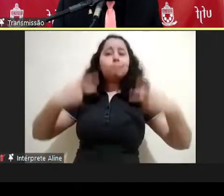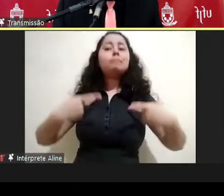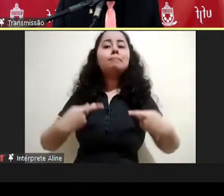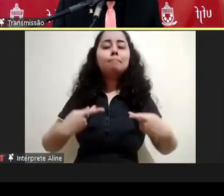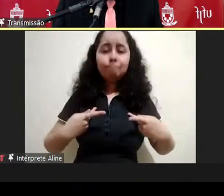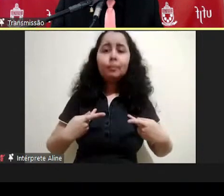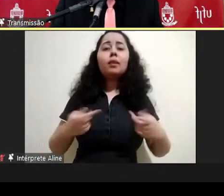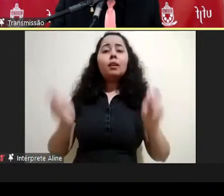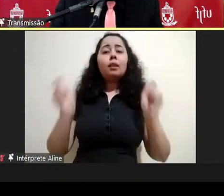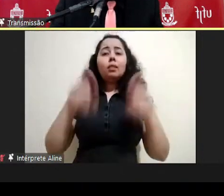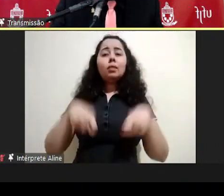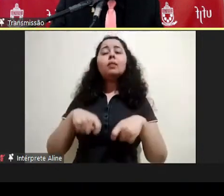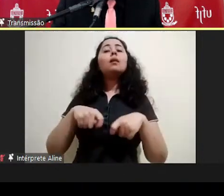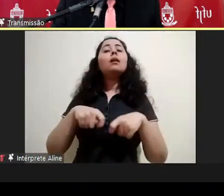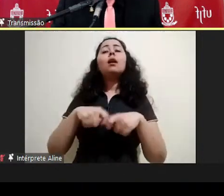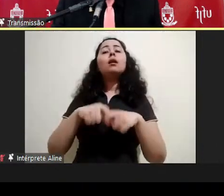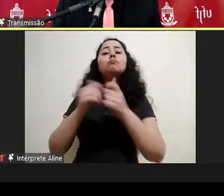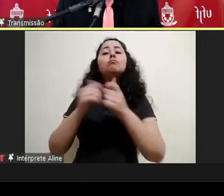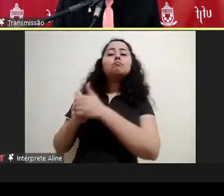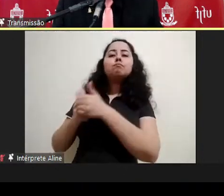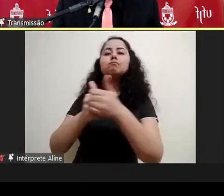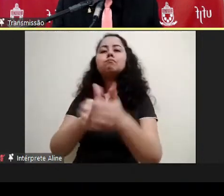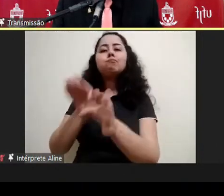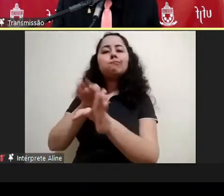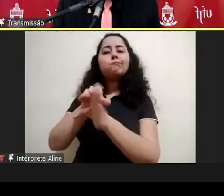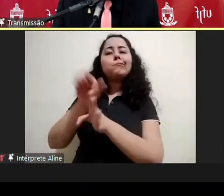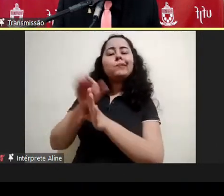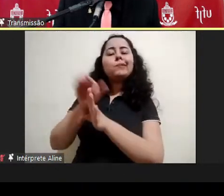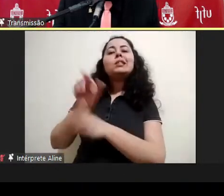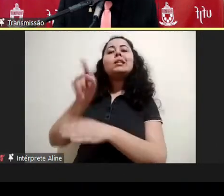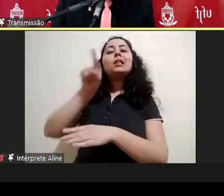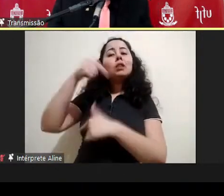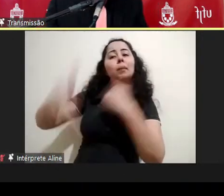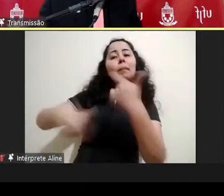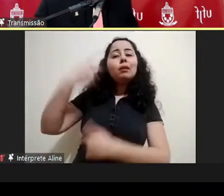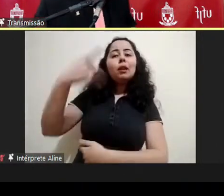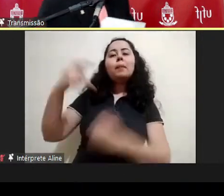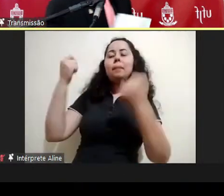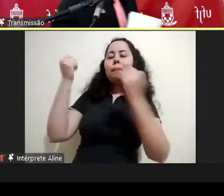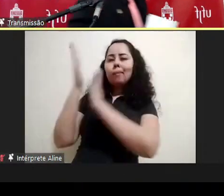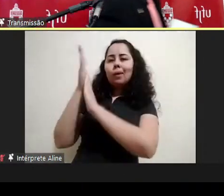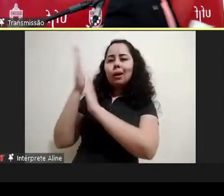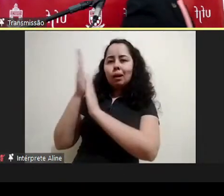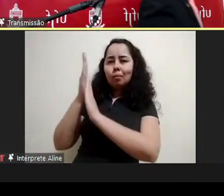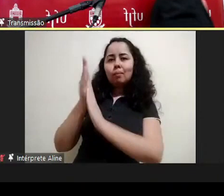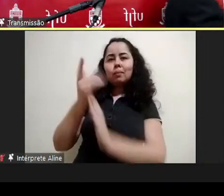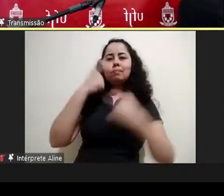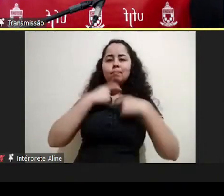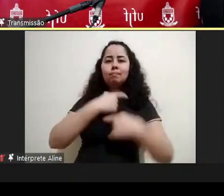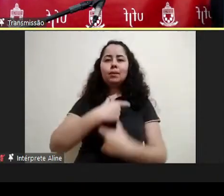do servidor durante toda a sua carreira. Parabéns, Márcio, pela medalha JK.